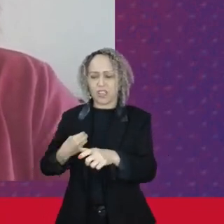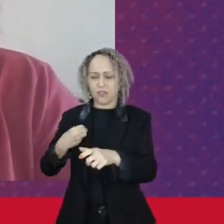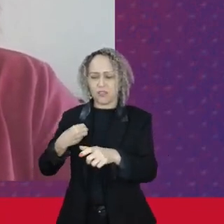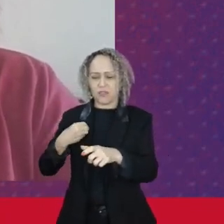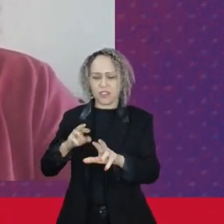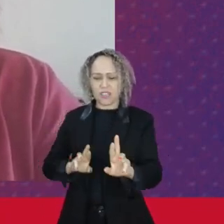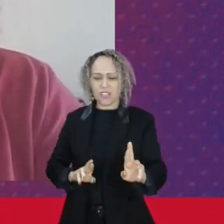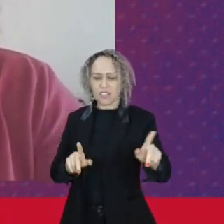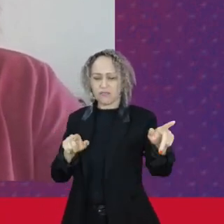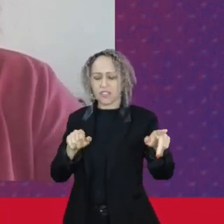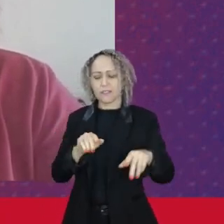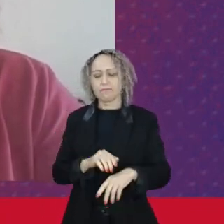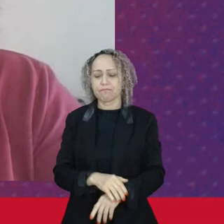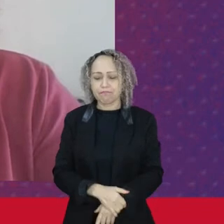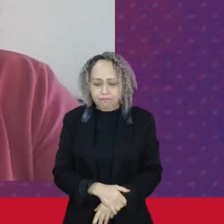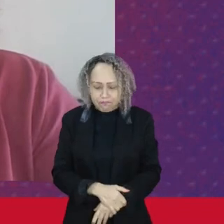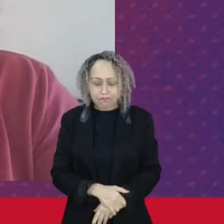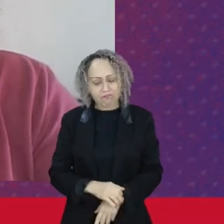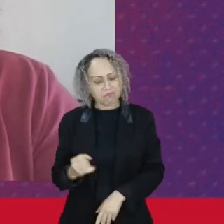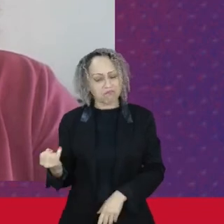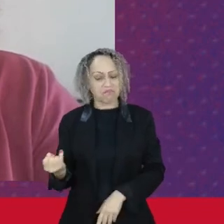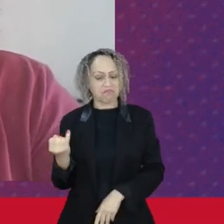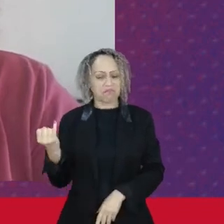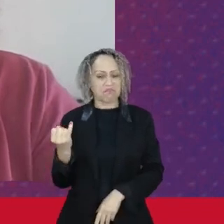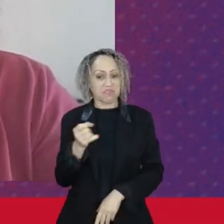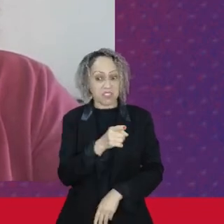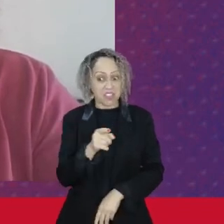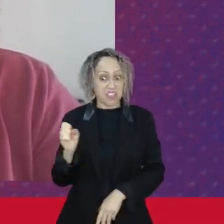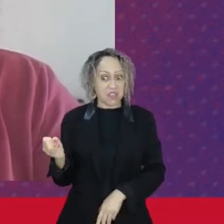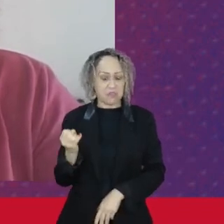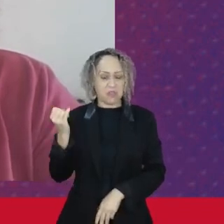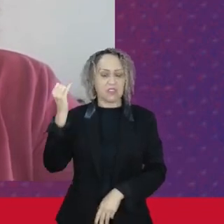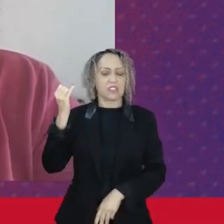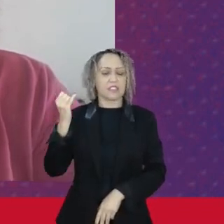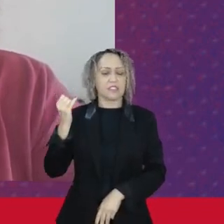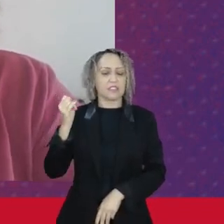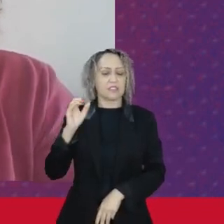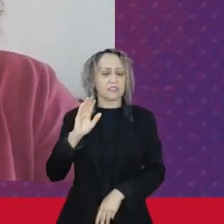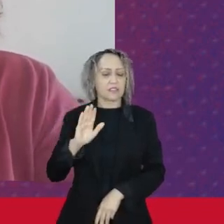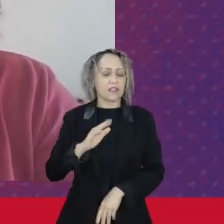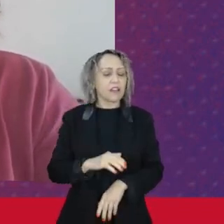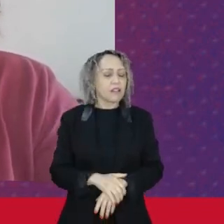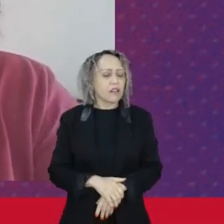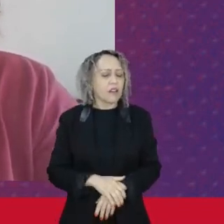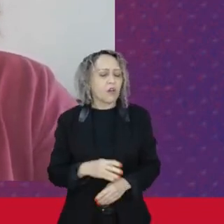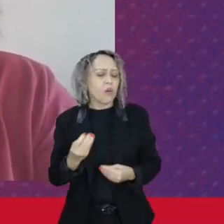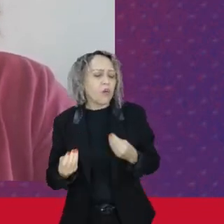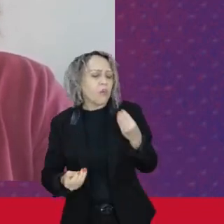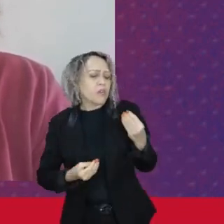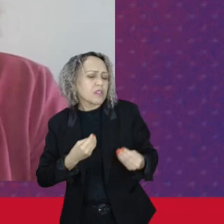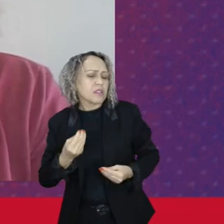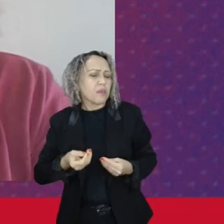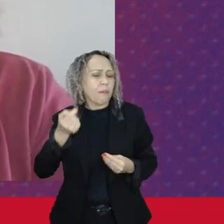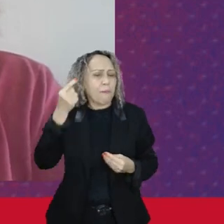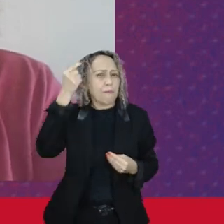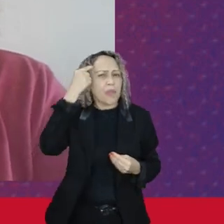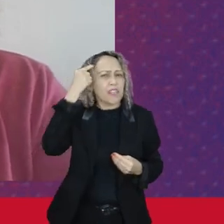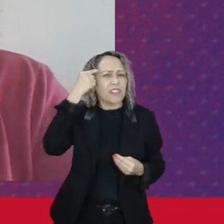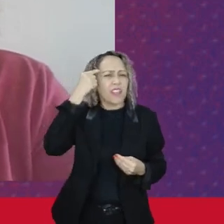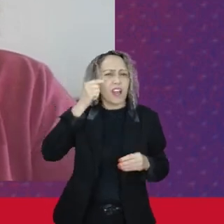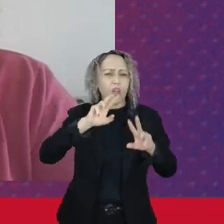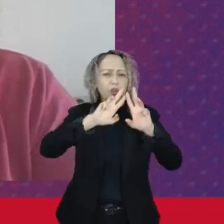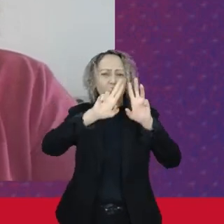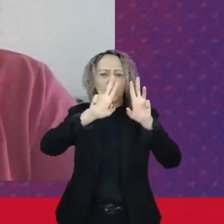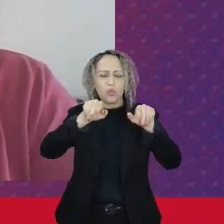gente falar um pouco, né, de como o tema de gênero deve ser